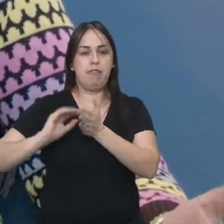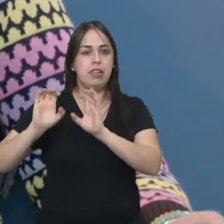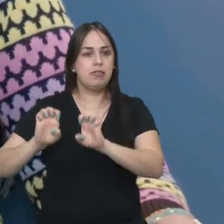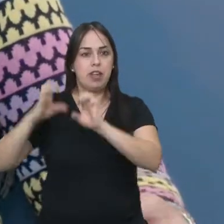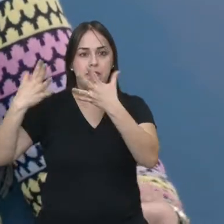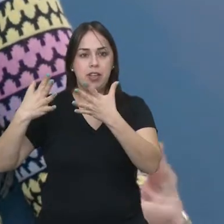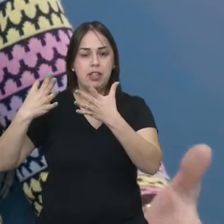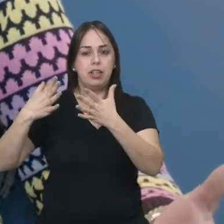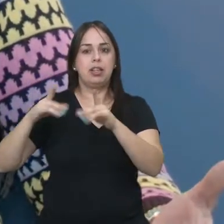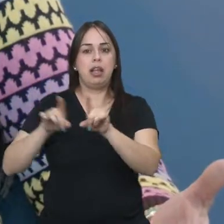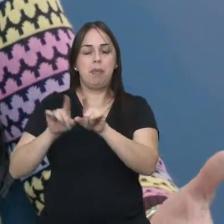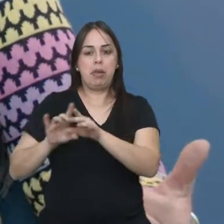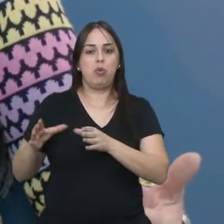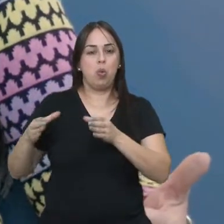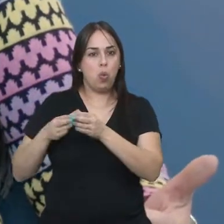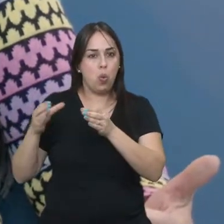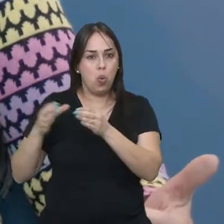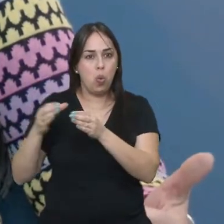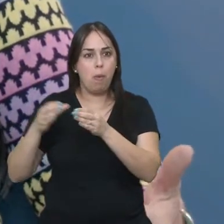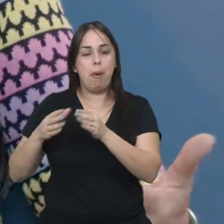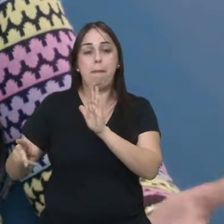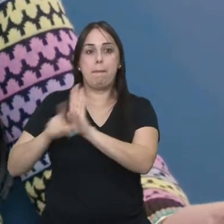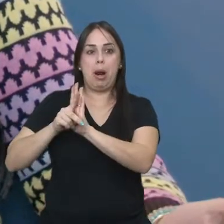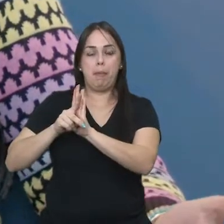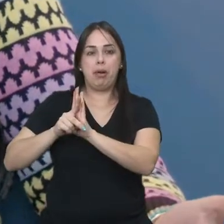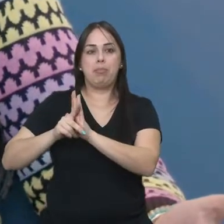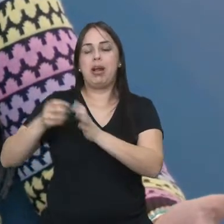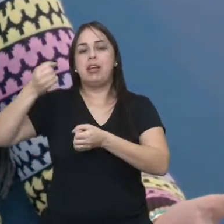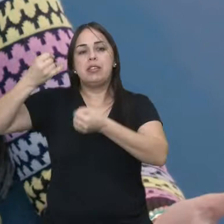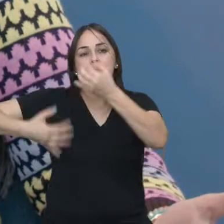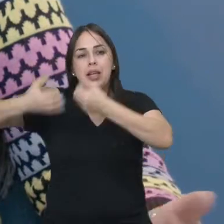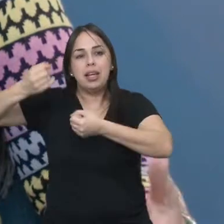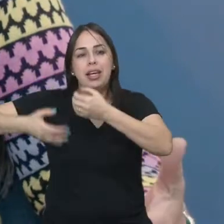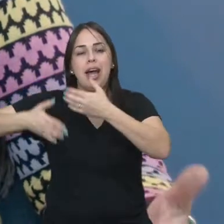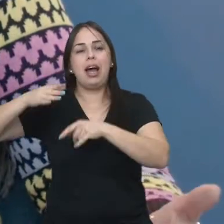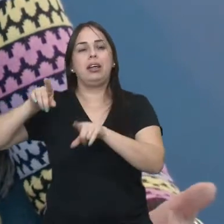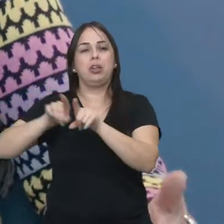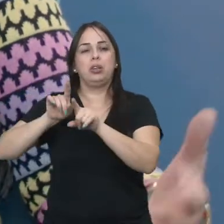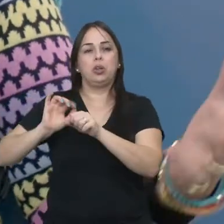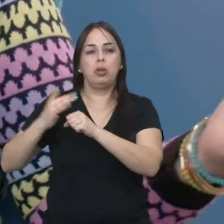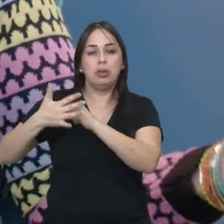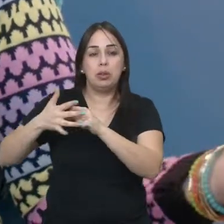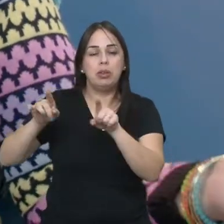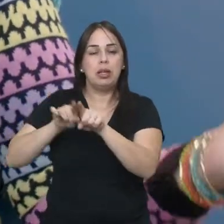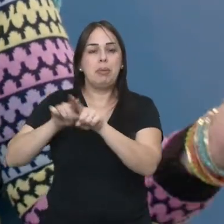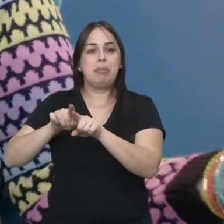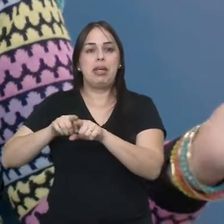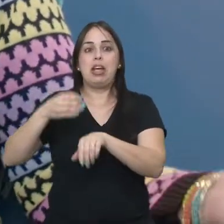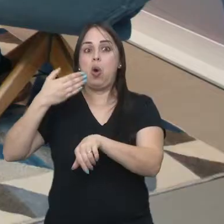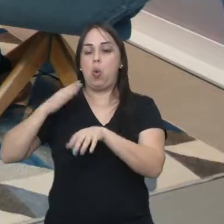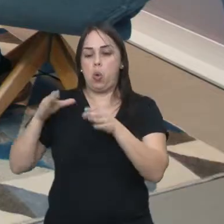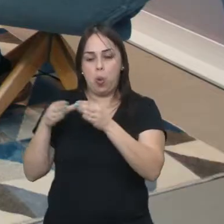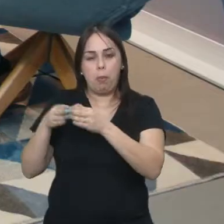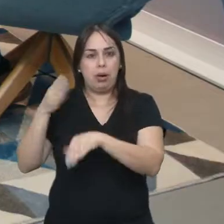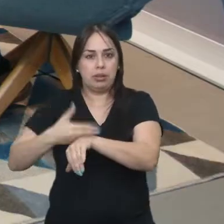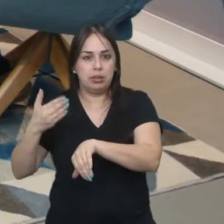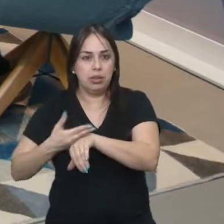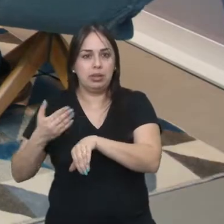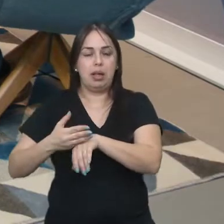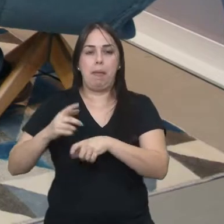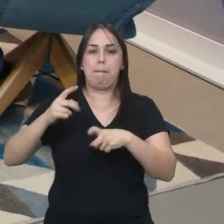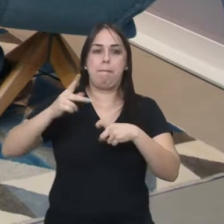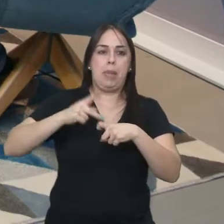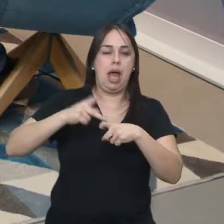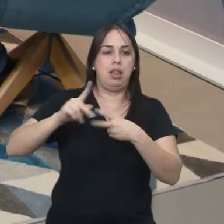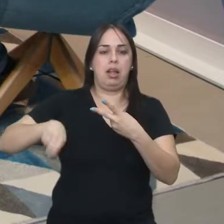vários eventos, vários encontros. Tinha um comitê do Covid, depois teve o comitê de vacinação, treinando, e teve parceiros, todos eles, né, os infectos